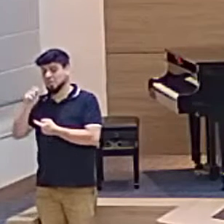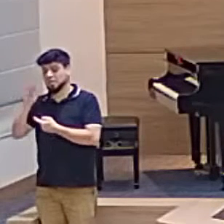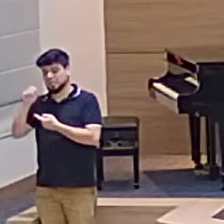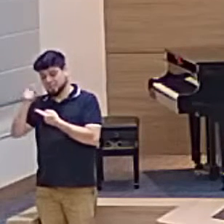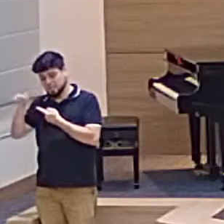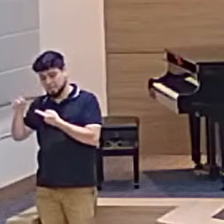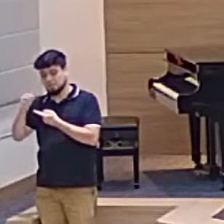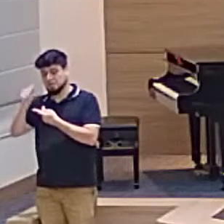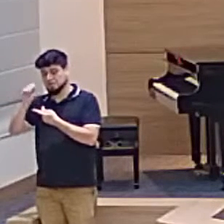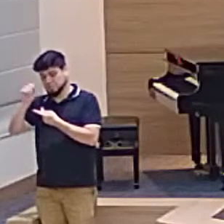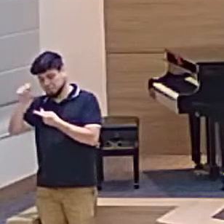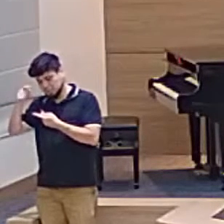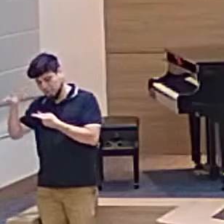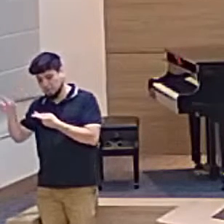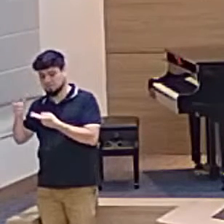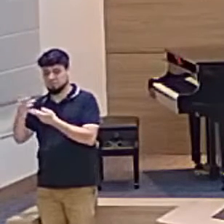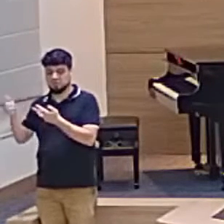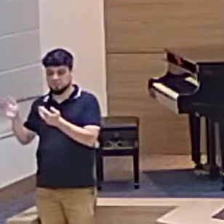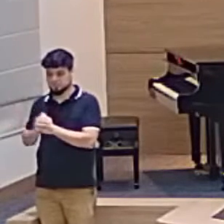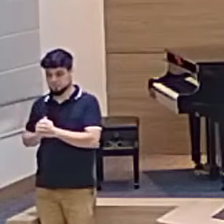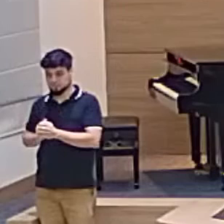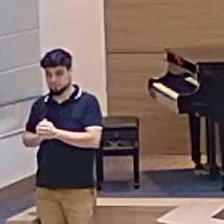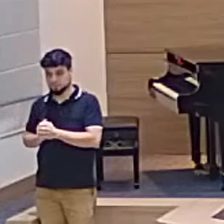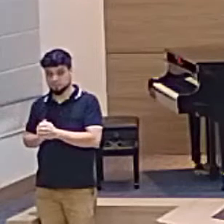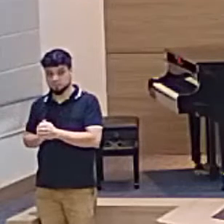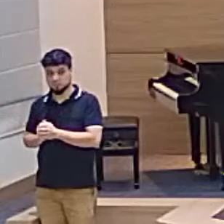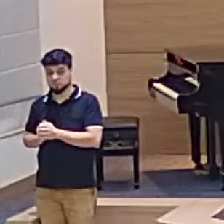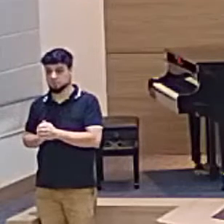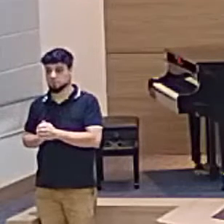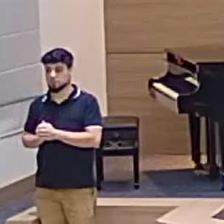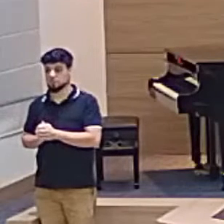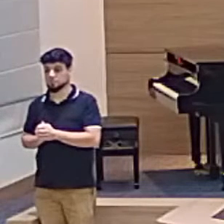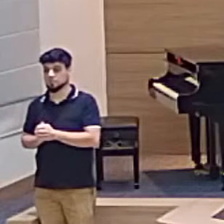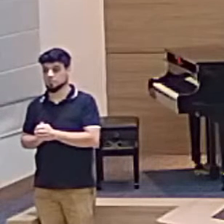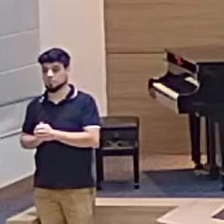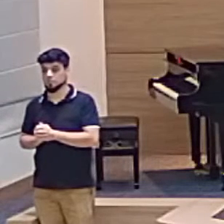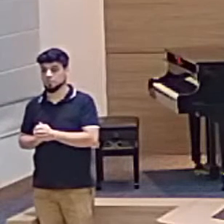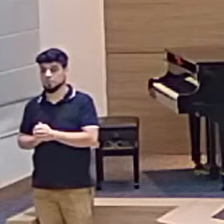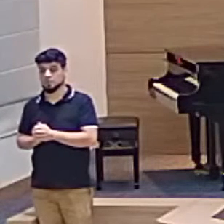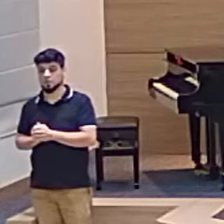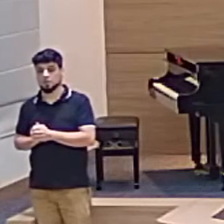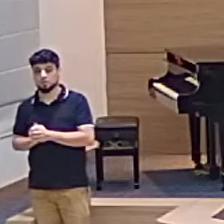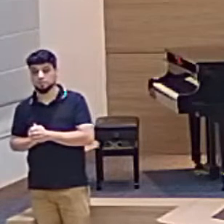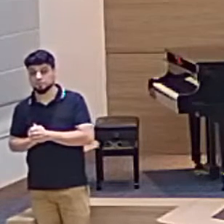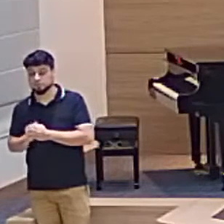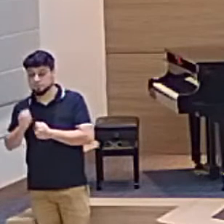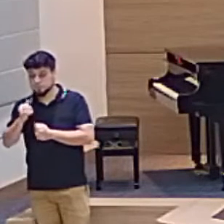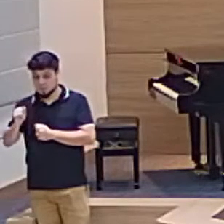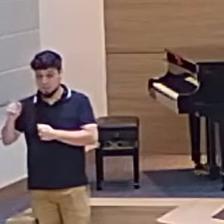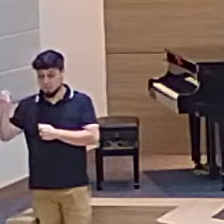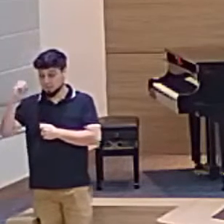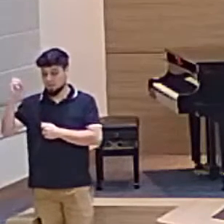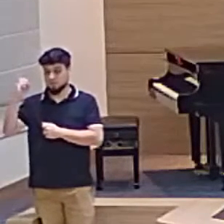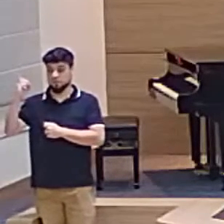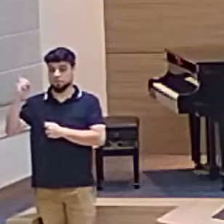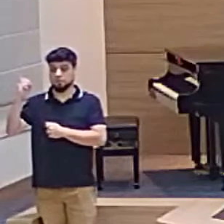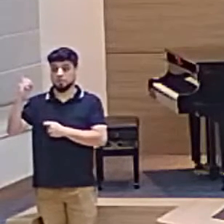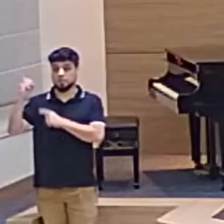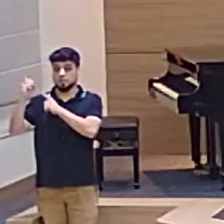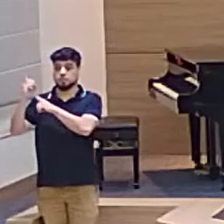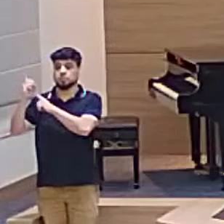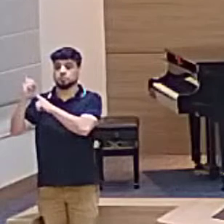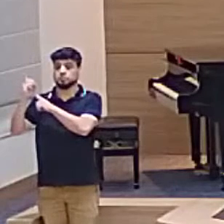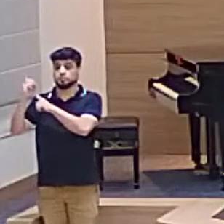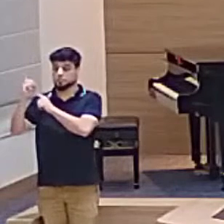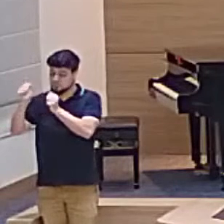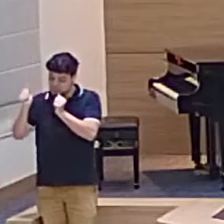pode colocar o nome do seu filho e dizer meu filho quem sabe se Davi tivesse sido lenitivo para os seus